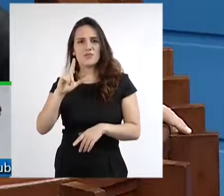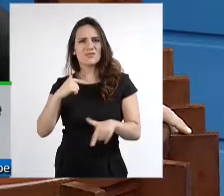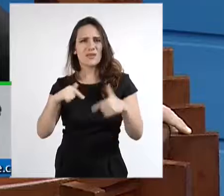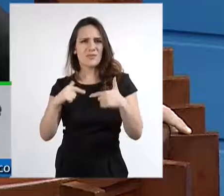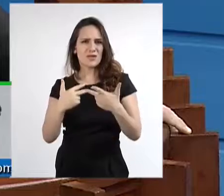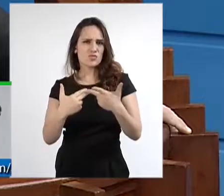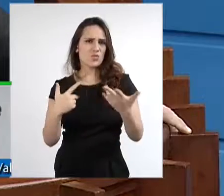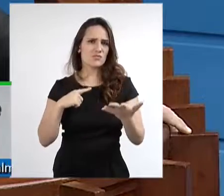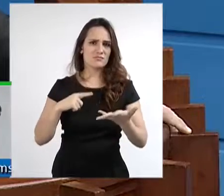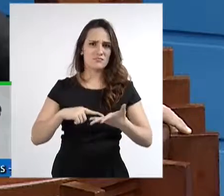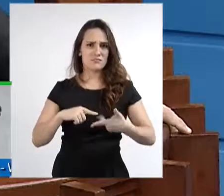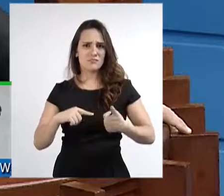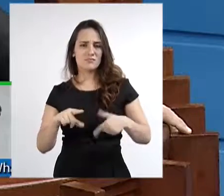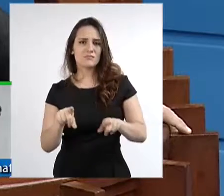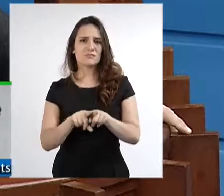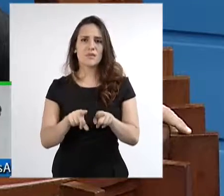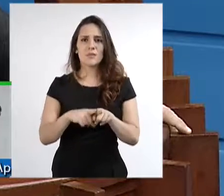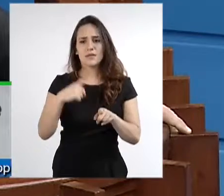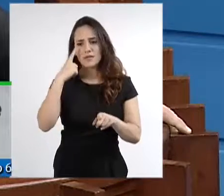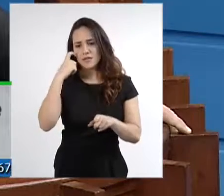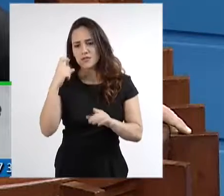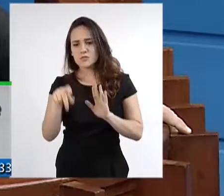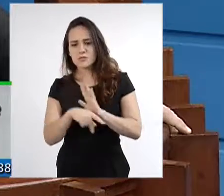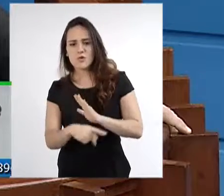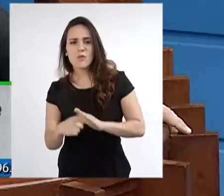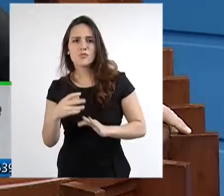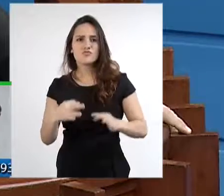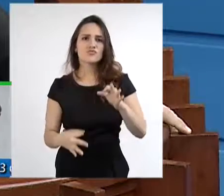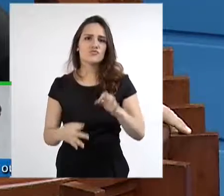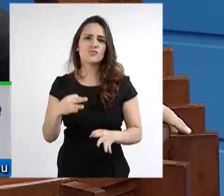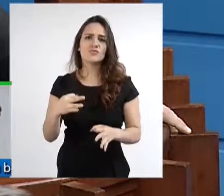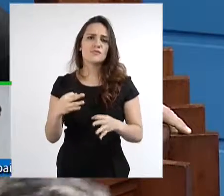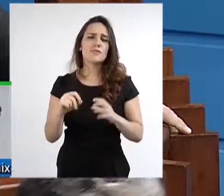Quem vai cuidar dos seus interesses jurídicos?